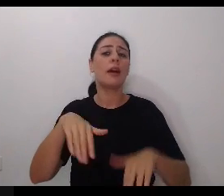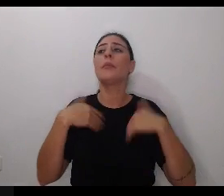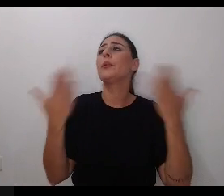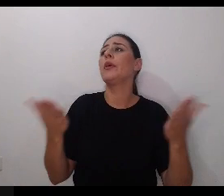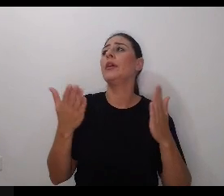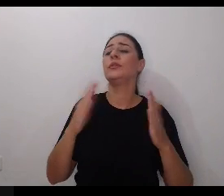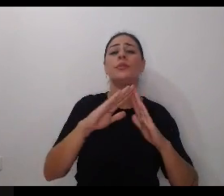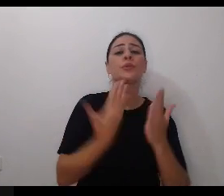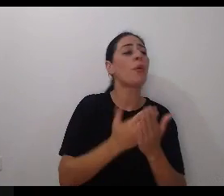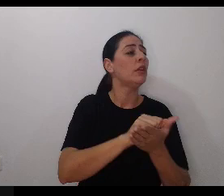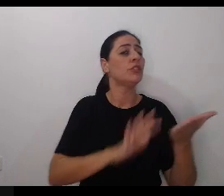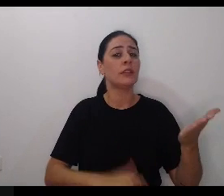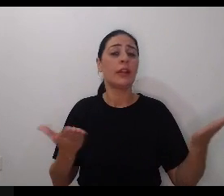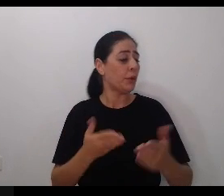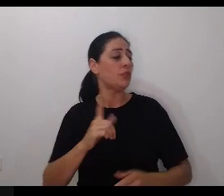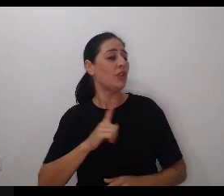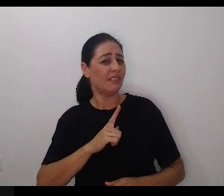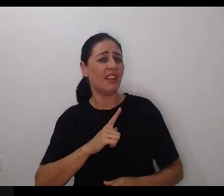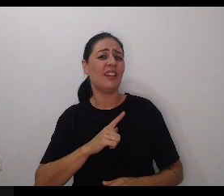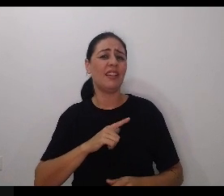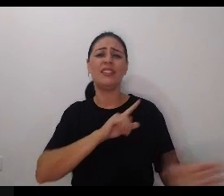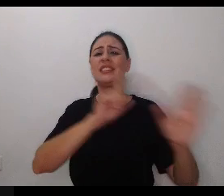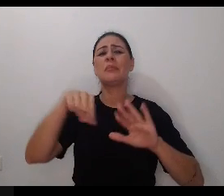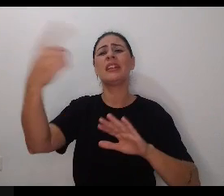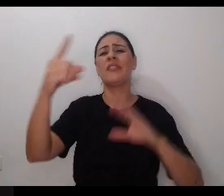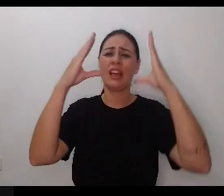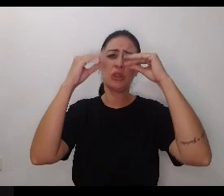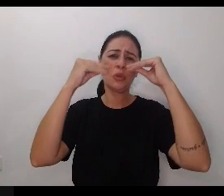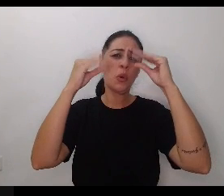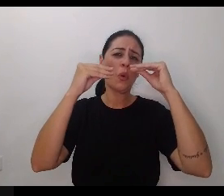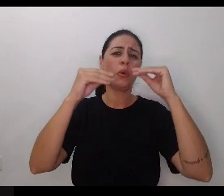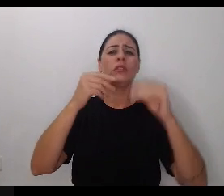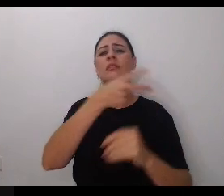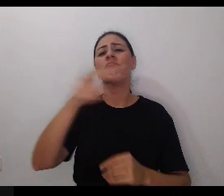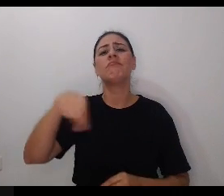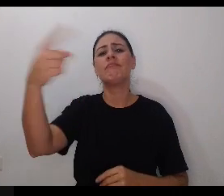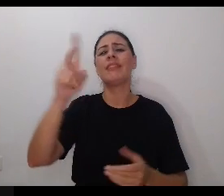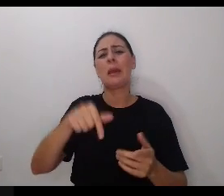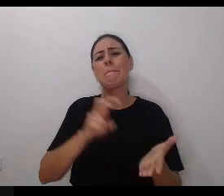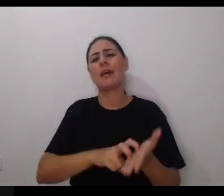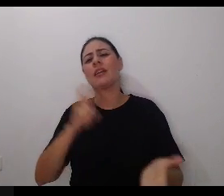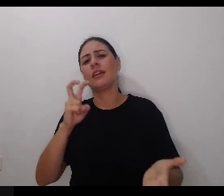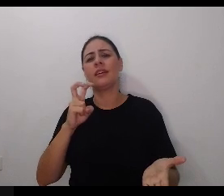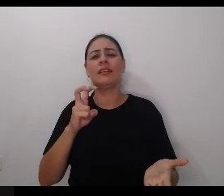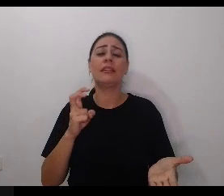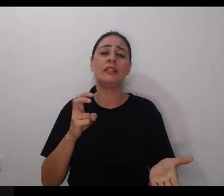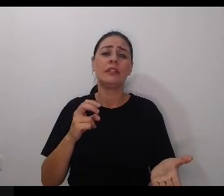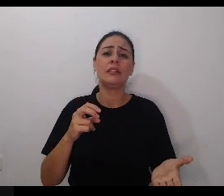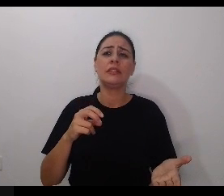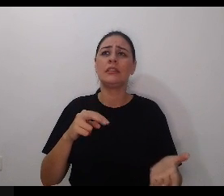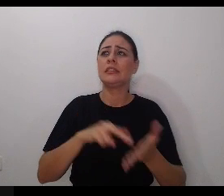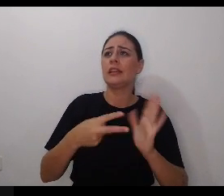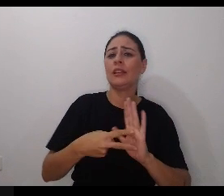é maior do que quando ela não sabe quando vai acontecer, né? Hoje tem, aí na semana que vem a gente faz de noite,